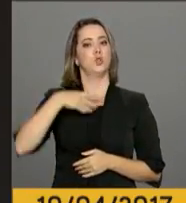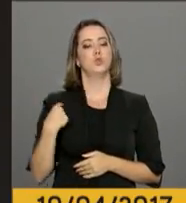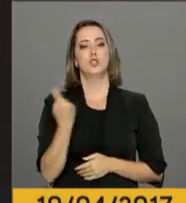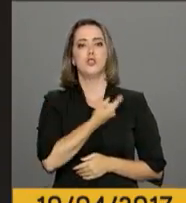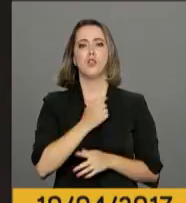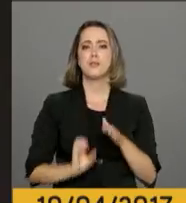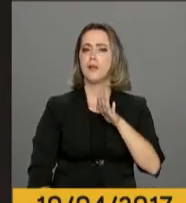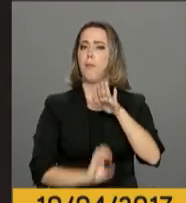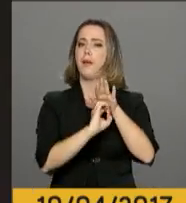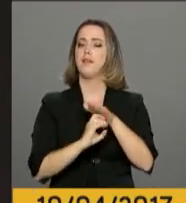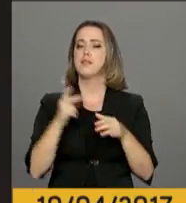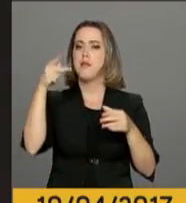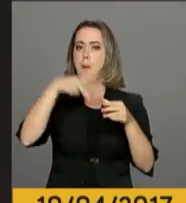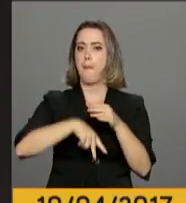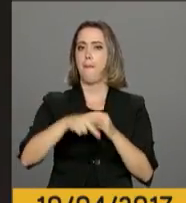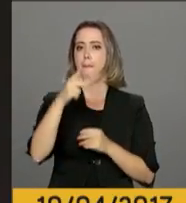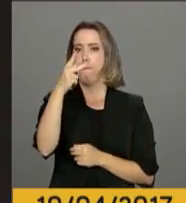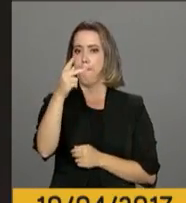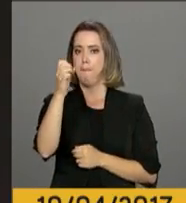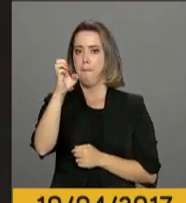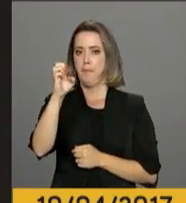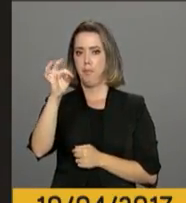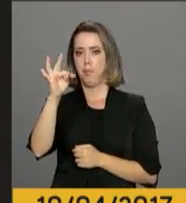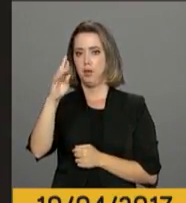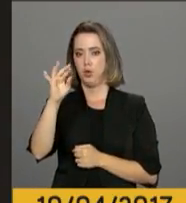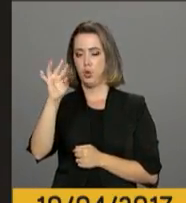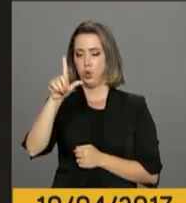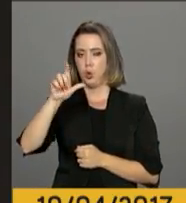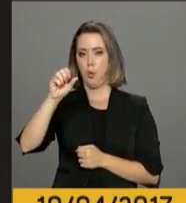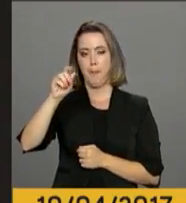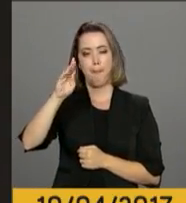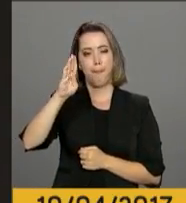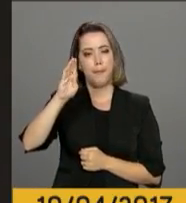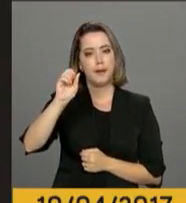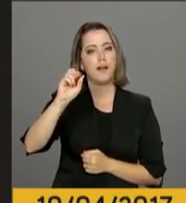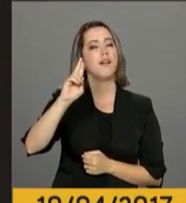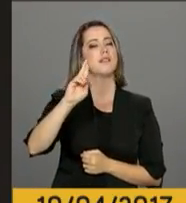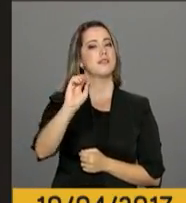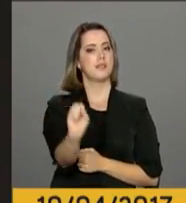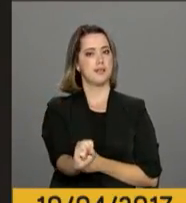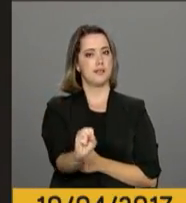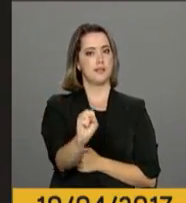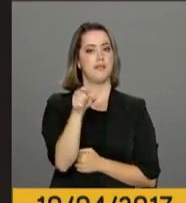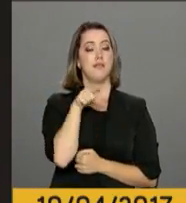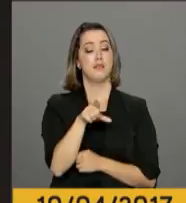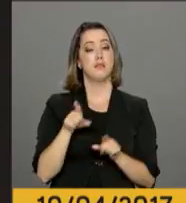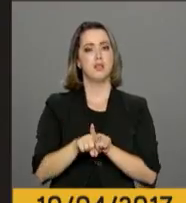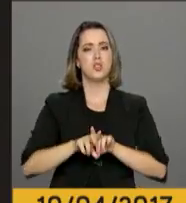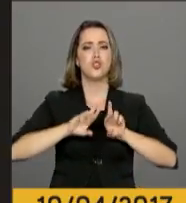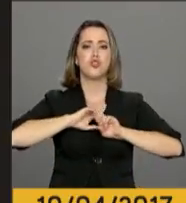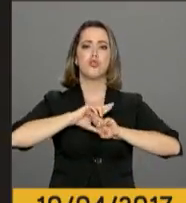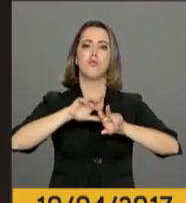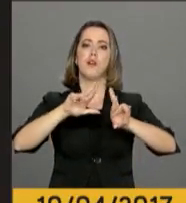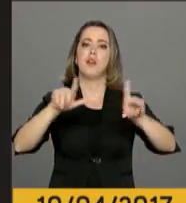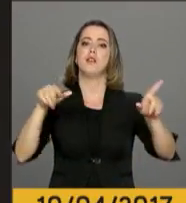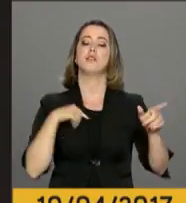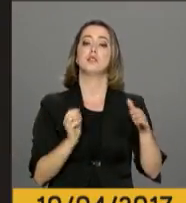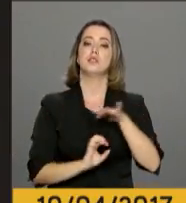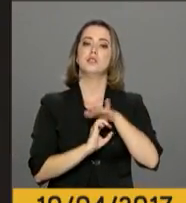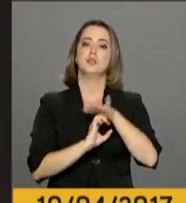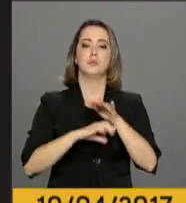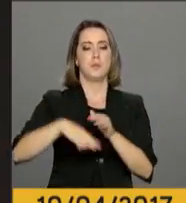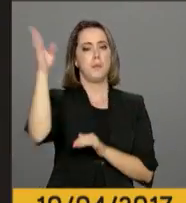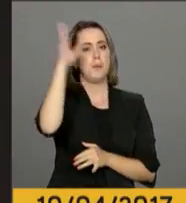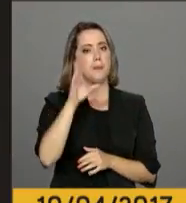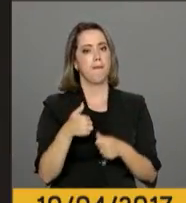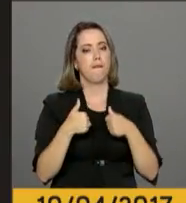companhias. Eu ressalto esse aspecto porque, na verdade, várias empresas brasileiras que estavam no